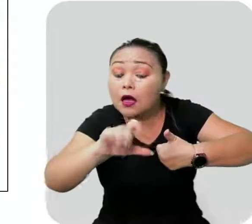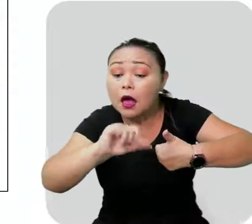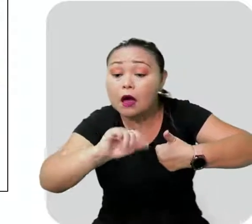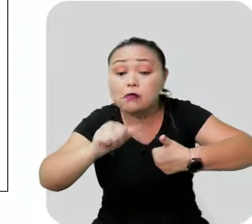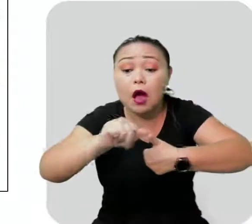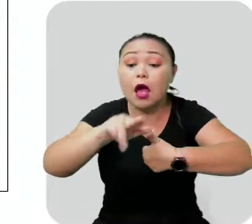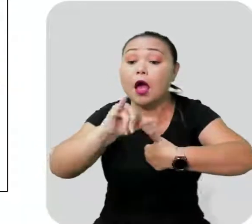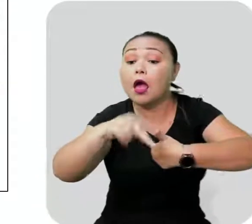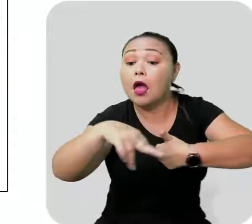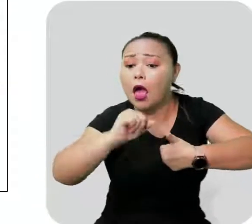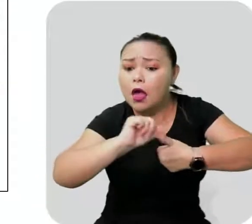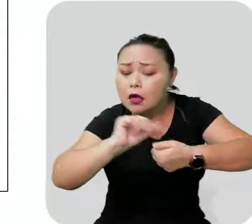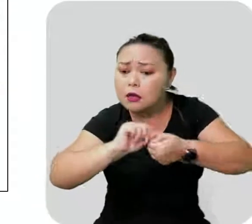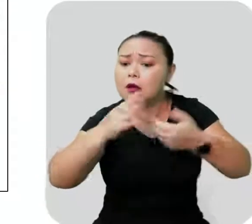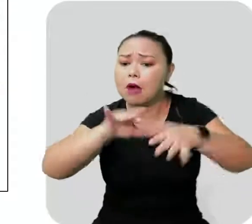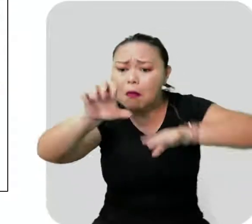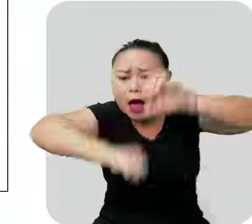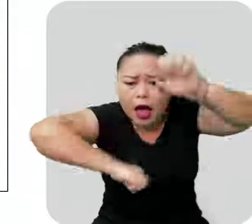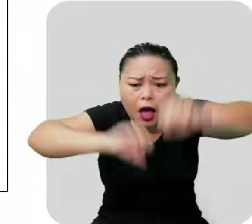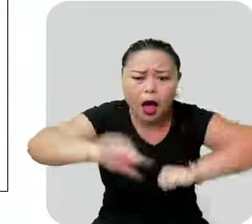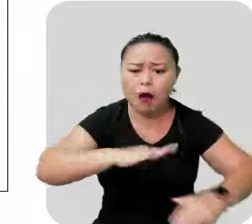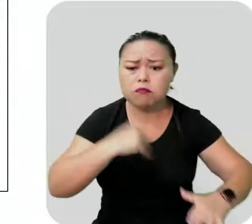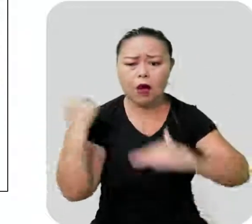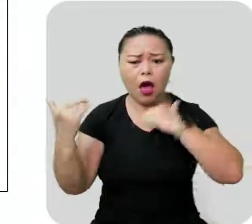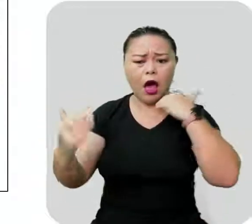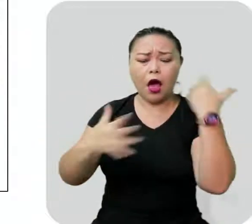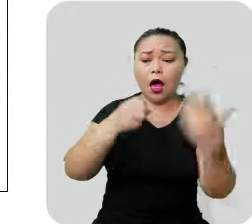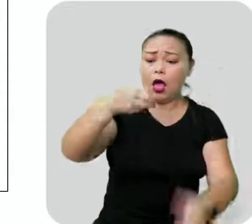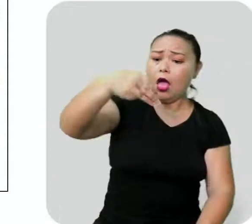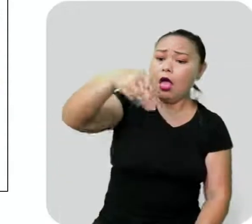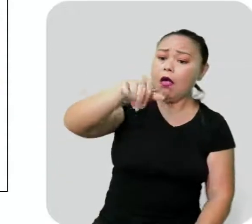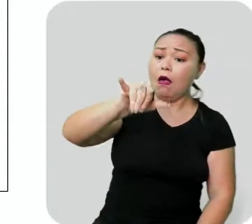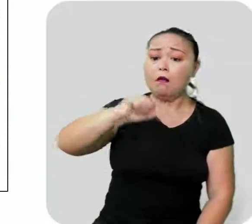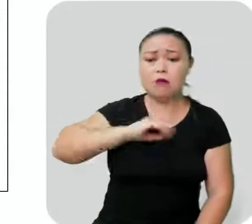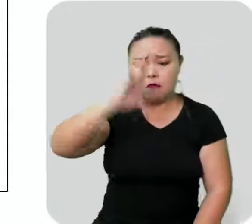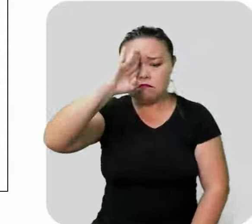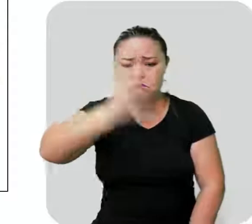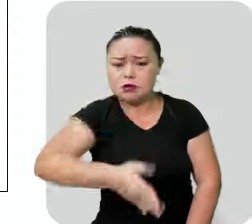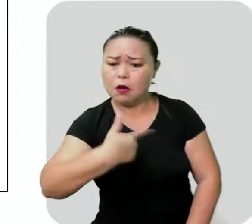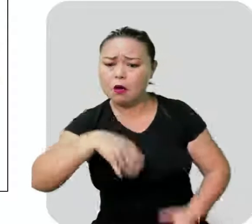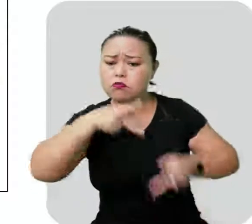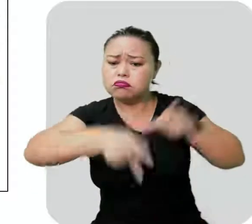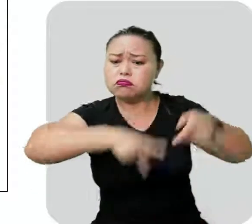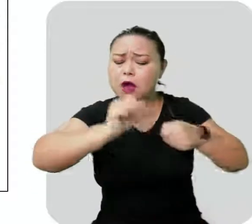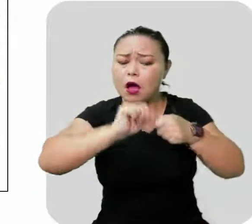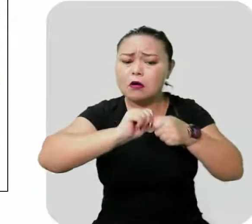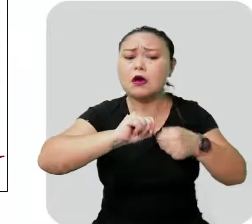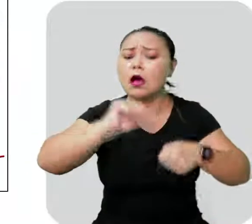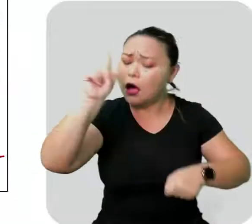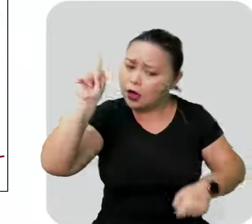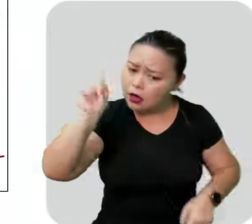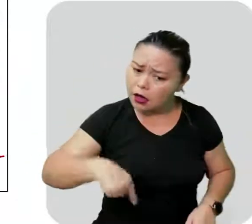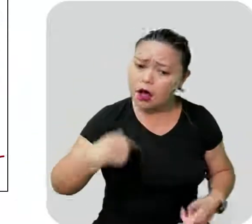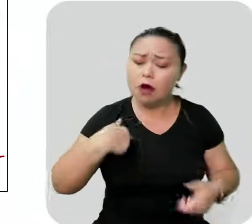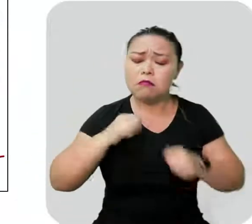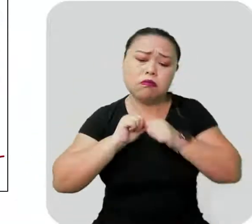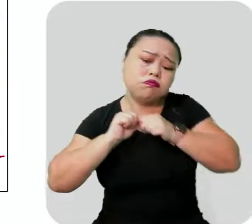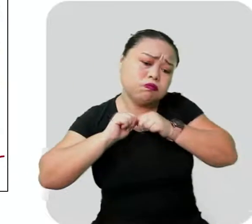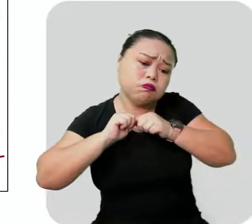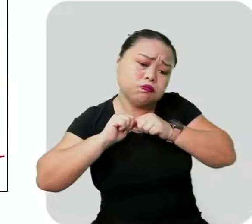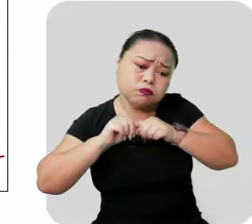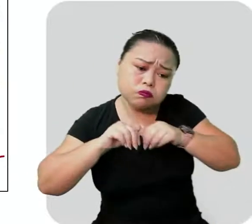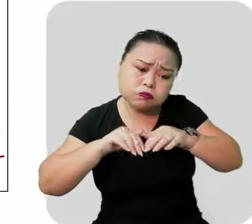abolido os está vendo ser cassado e os maias principalmente era o preço pago para